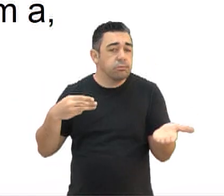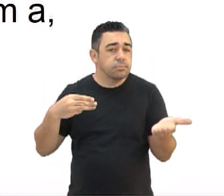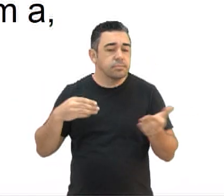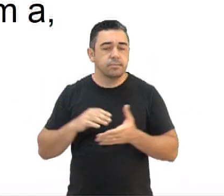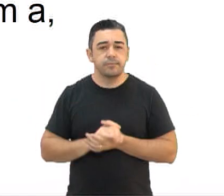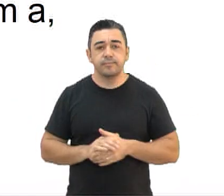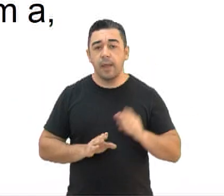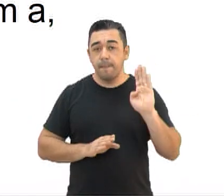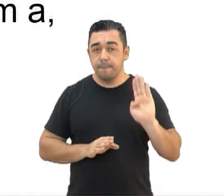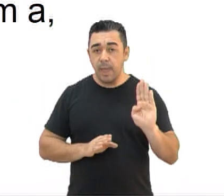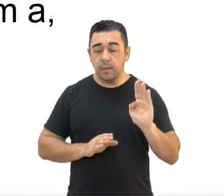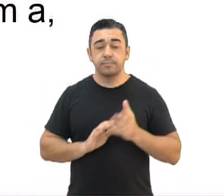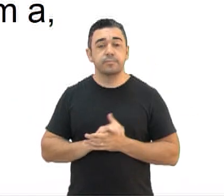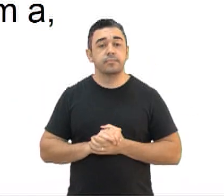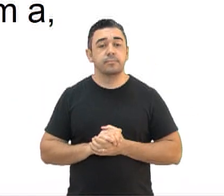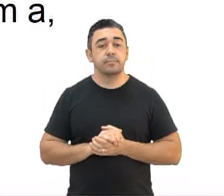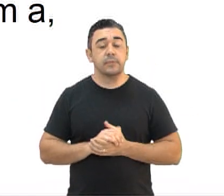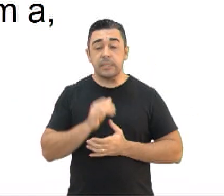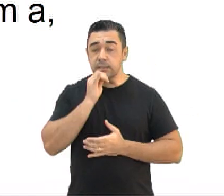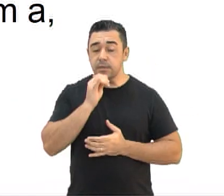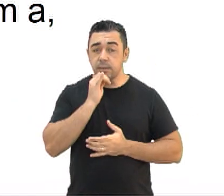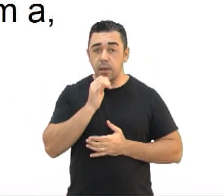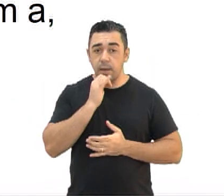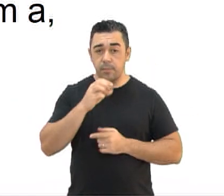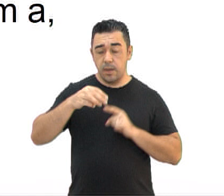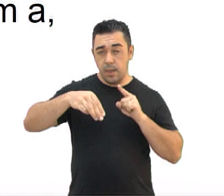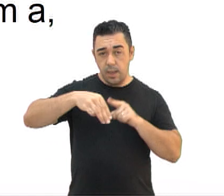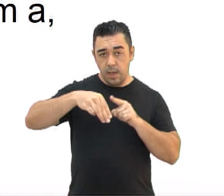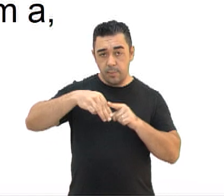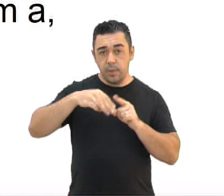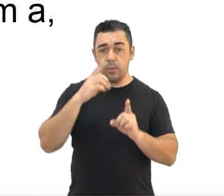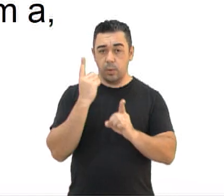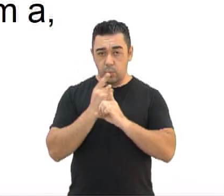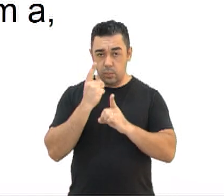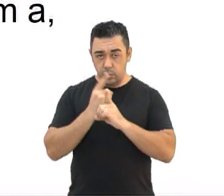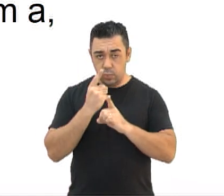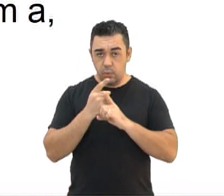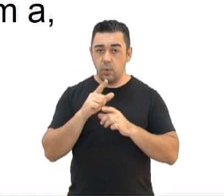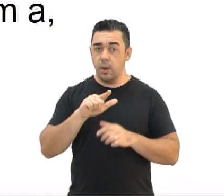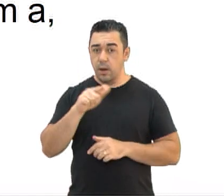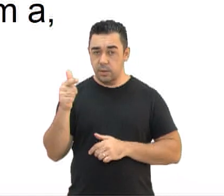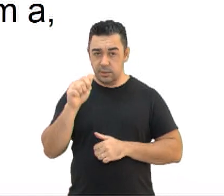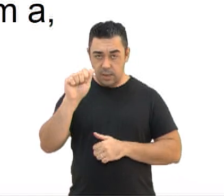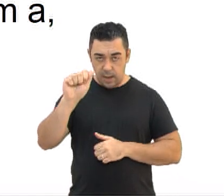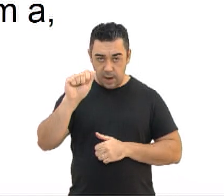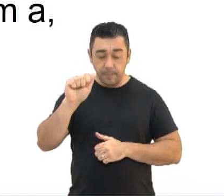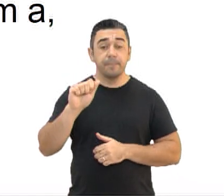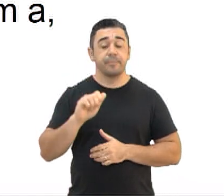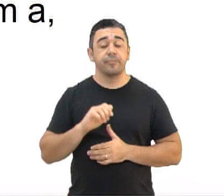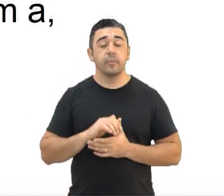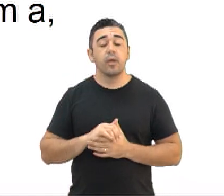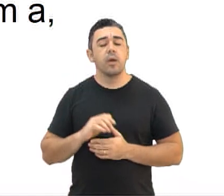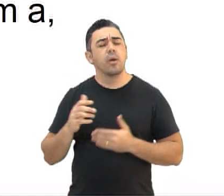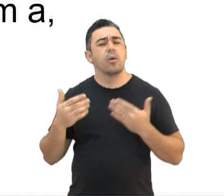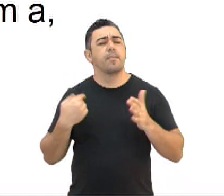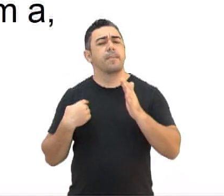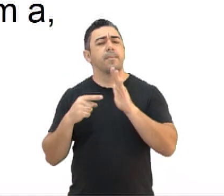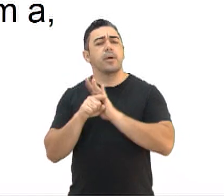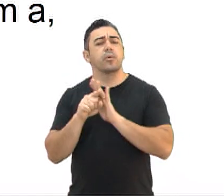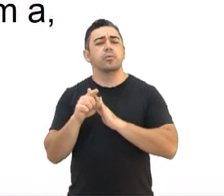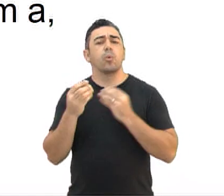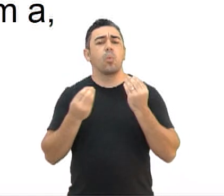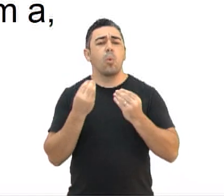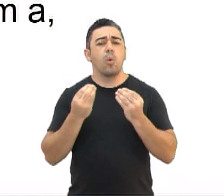a letra B, considerando o valor de M obtido no item anterior, no item A, qual é a ordem